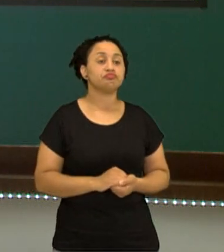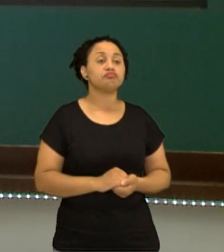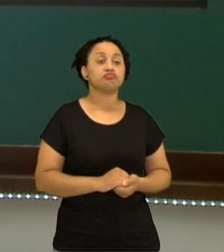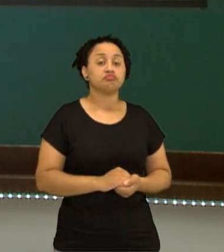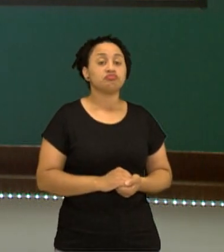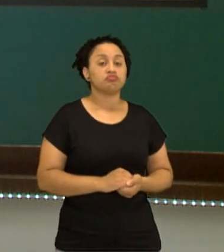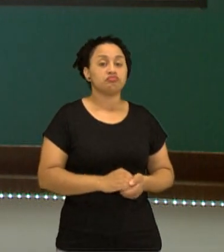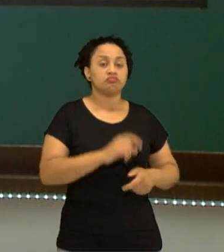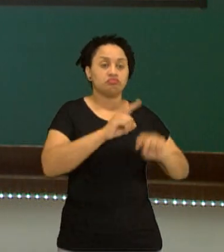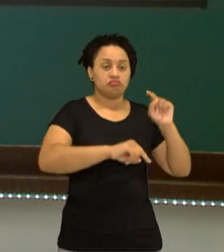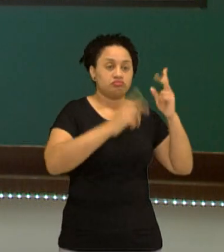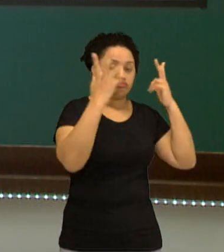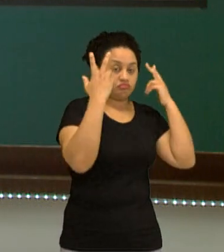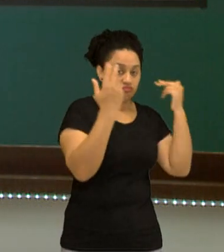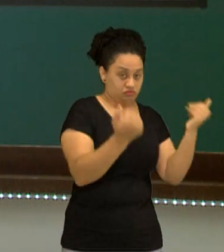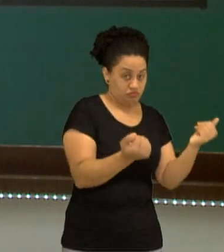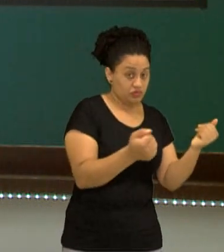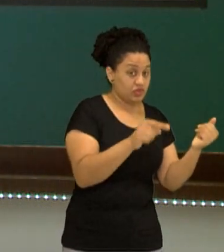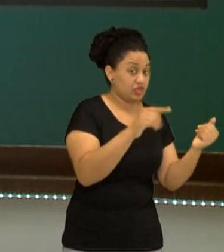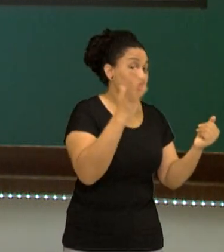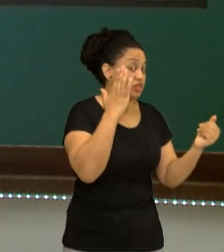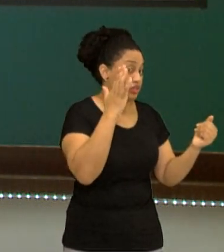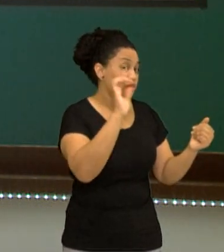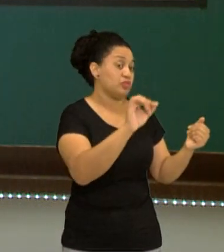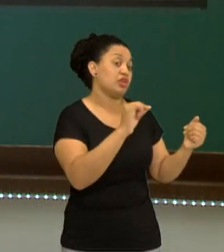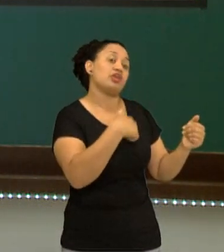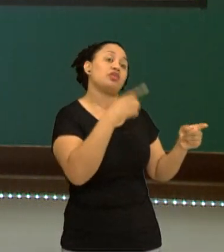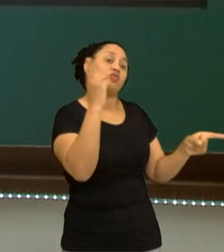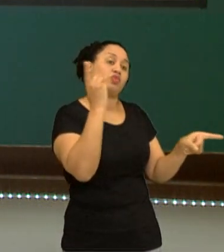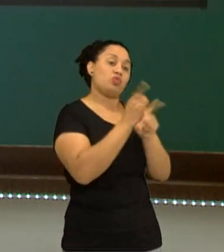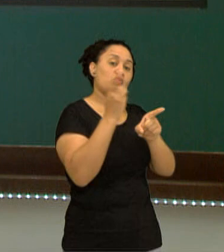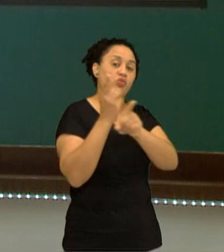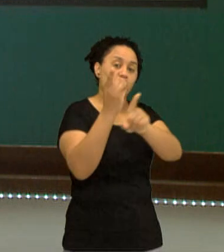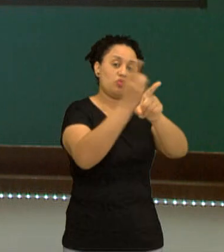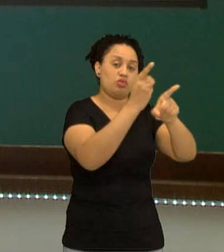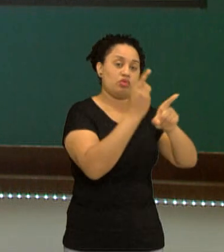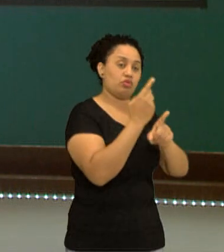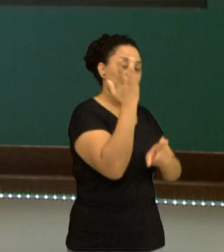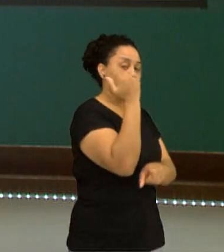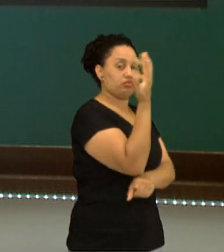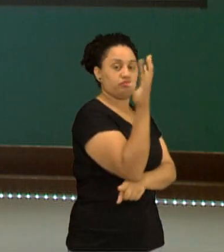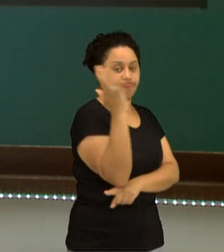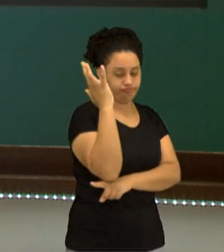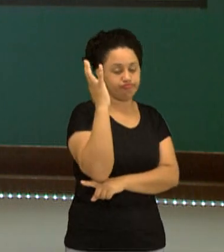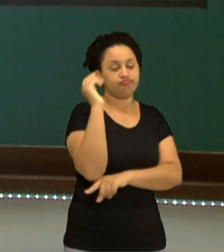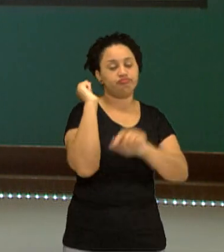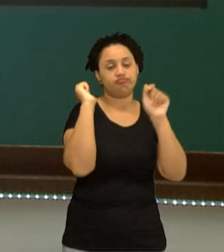Material natural, você já sabe o que é. Aquele que encontramos na natureza, que pode ser